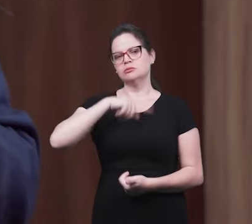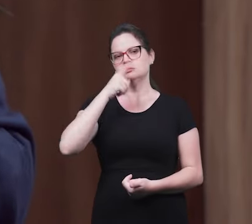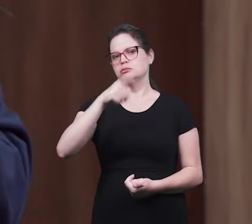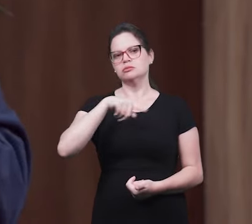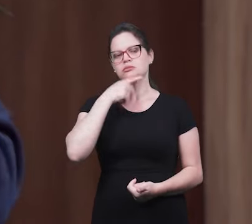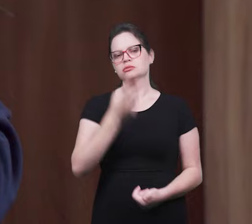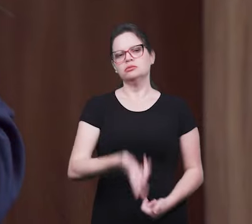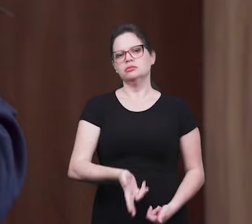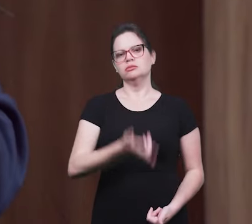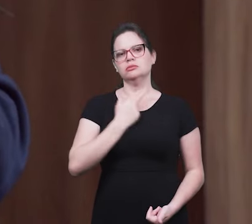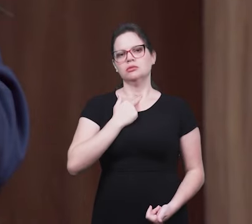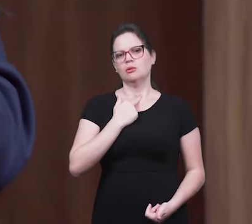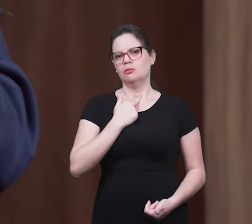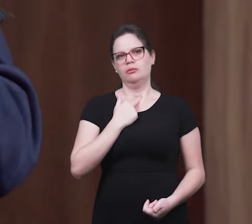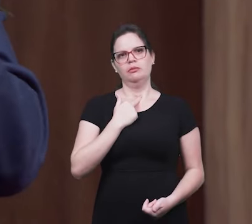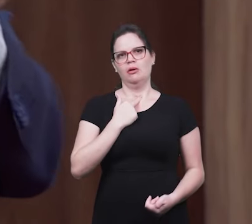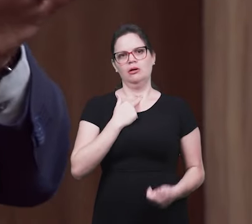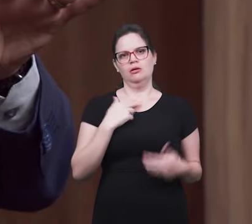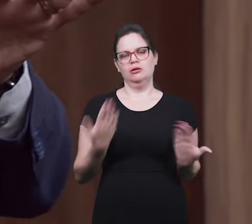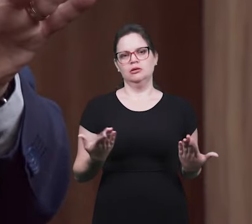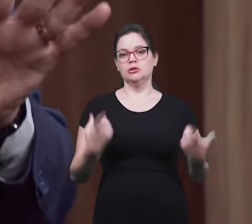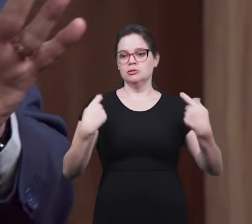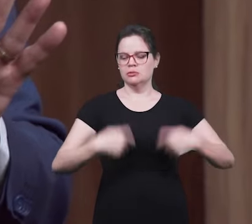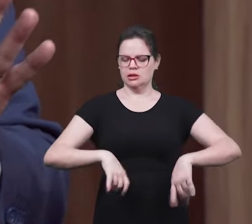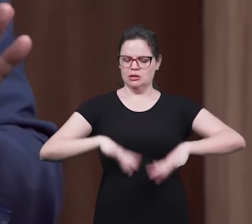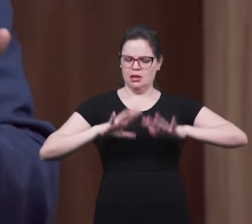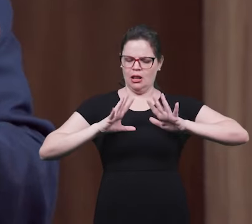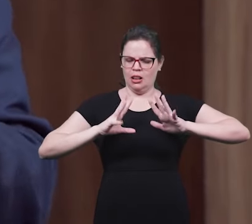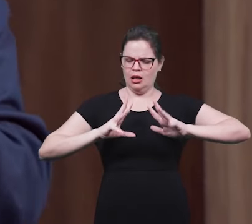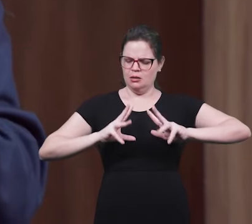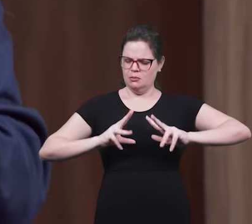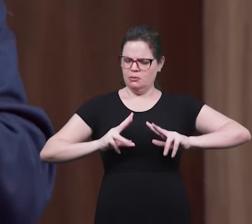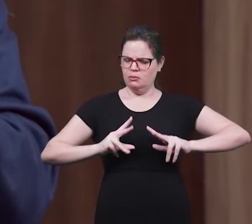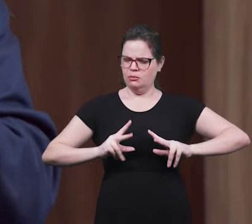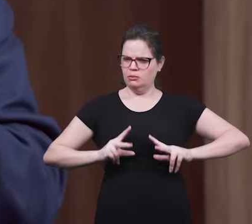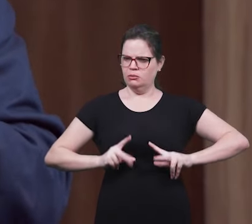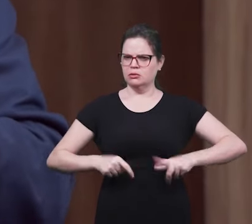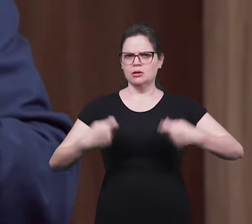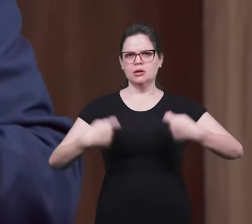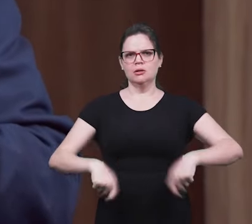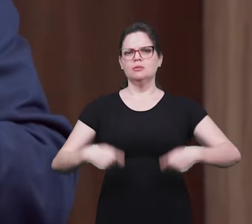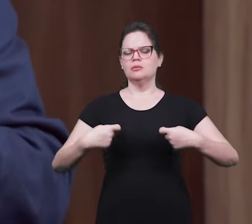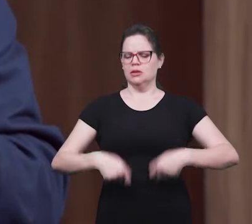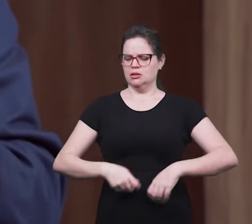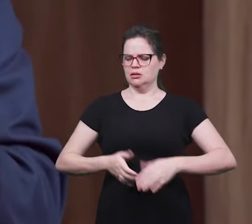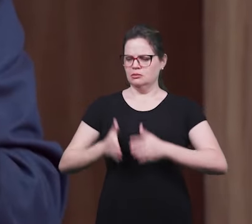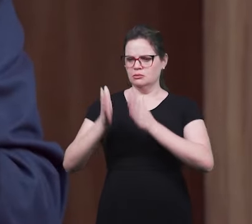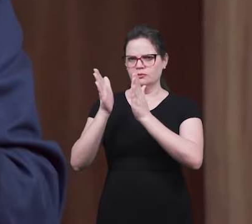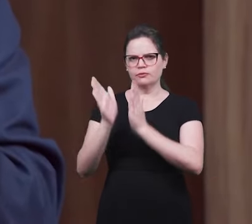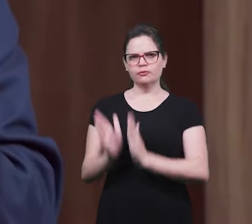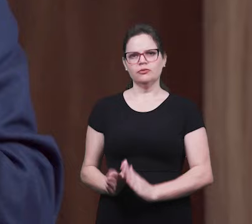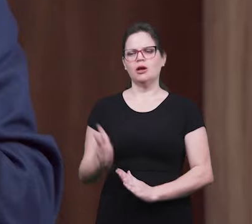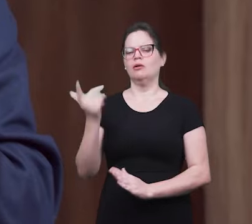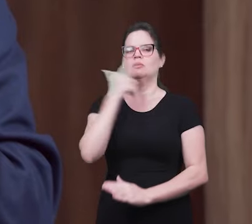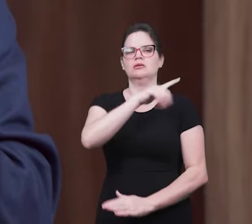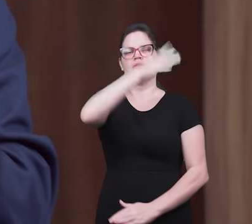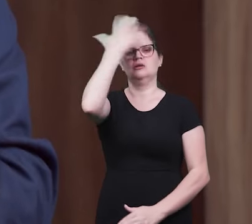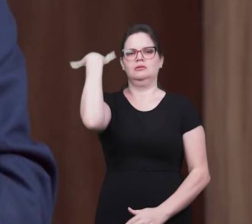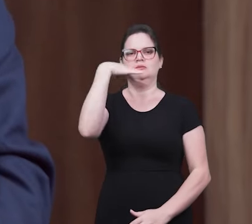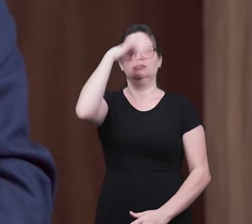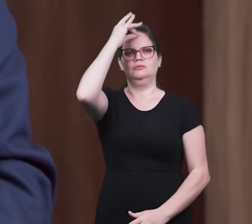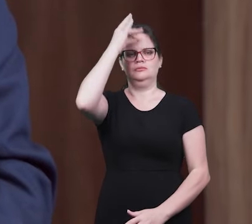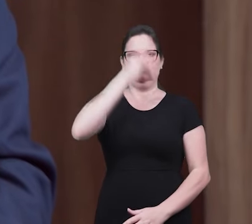aqueles que estão ao nosso redor, também não pode nos marcar. Nós temos que ter a bênção do Espírito